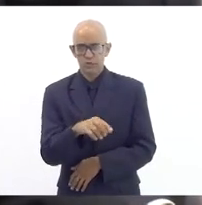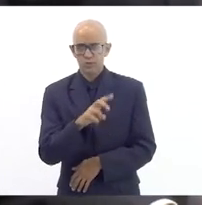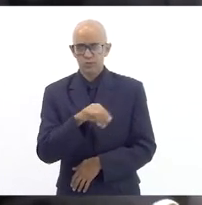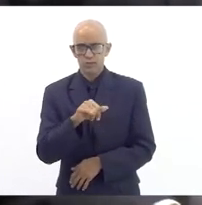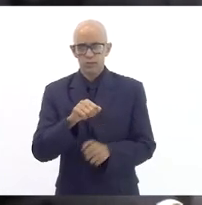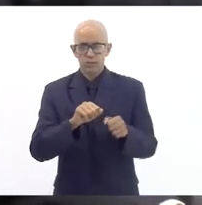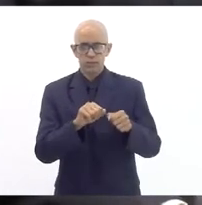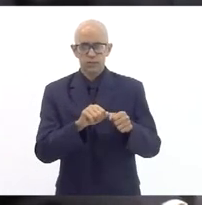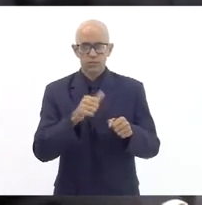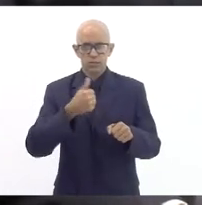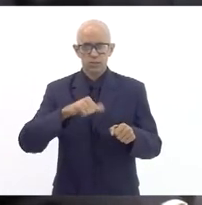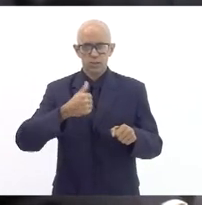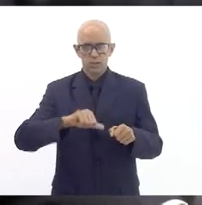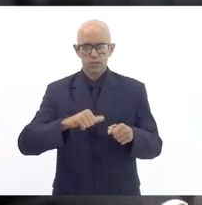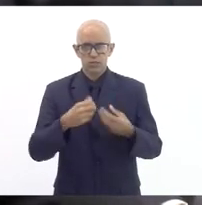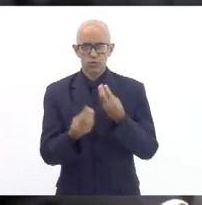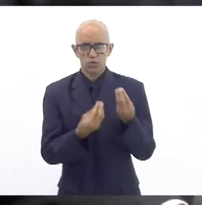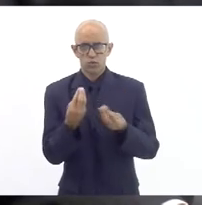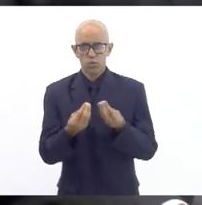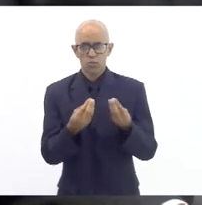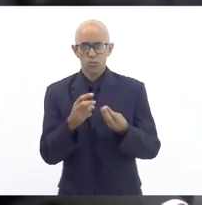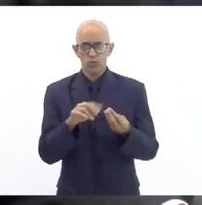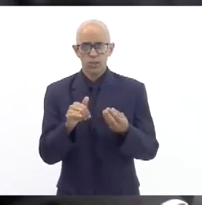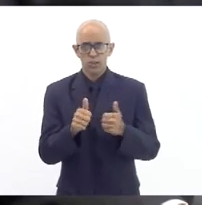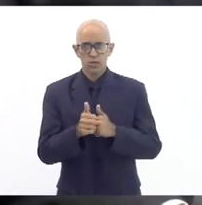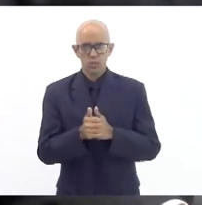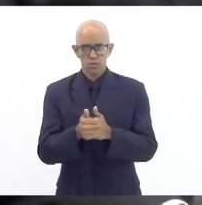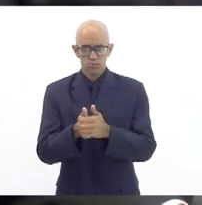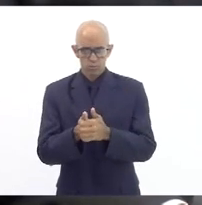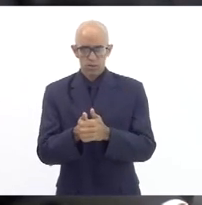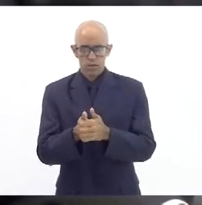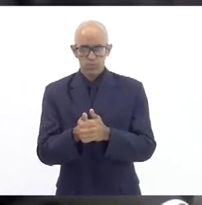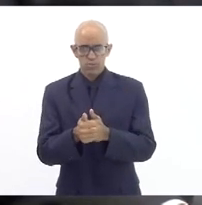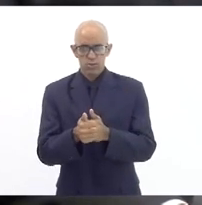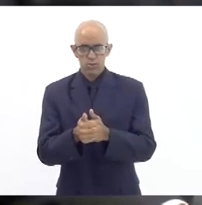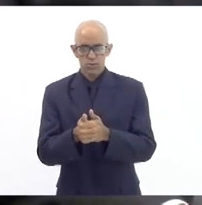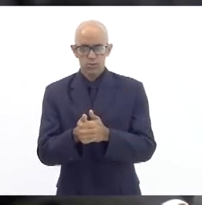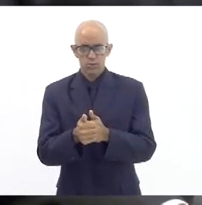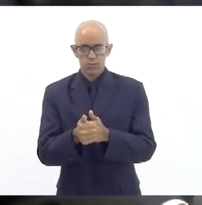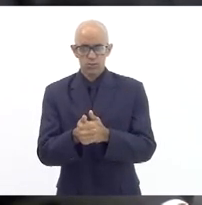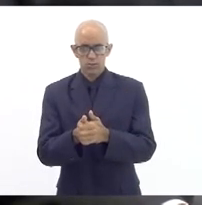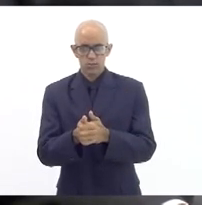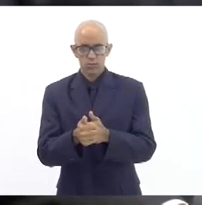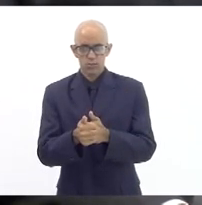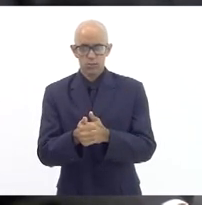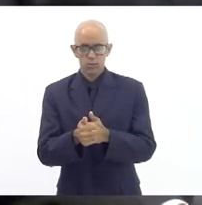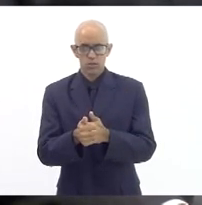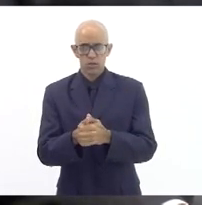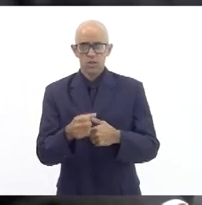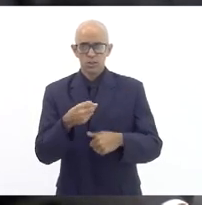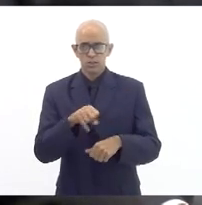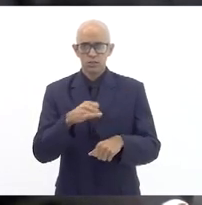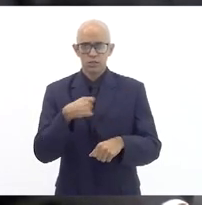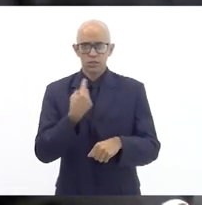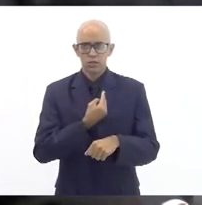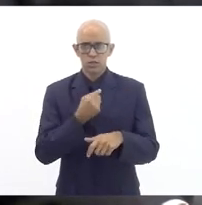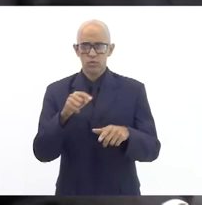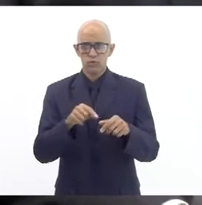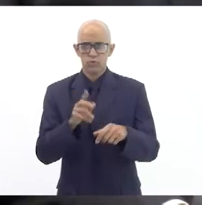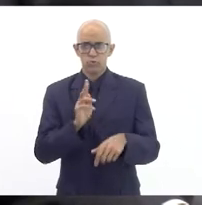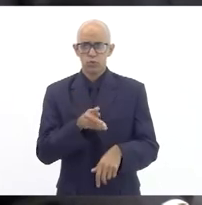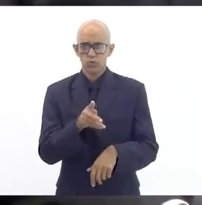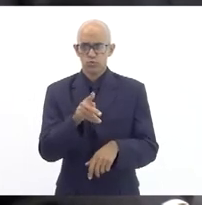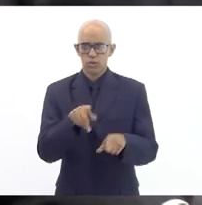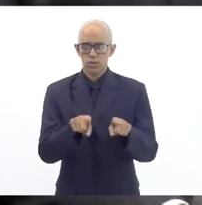avaliação de como vai ser o procedimento de acompanhamento mediante esse processo, se a gente vai continuar com o nosso... Isso aí vai ser uma questão